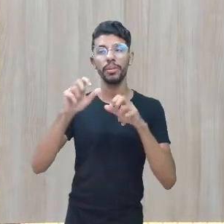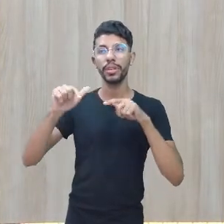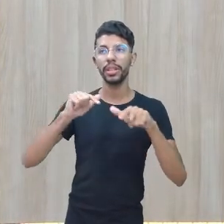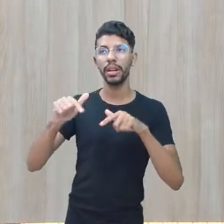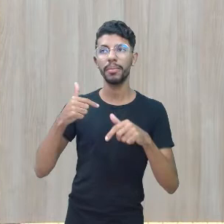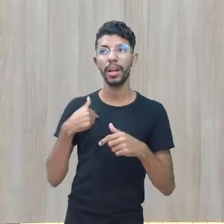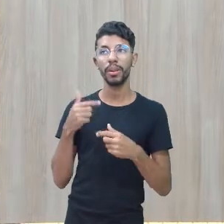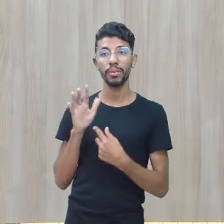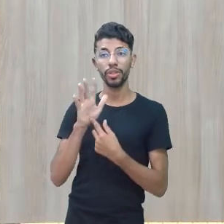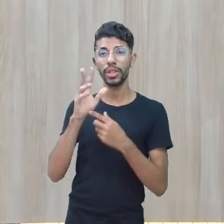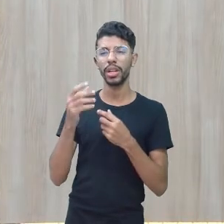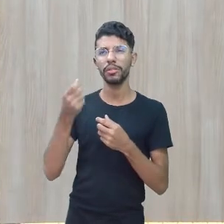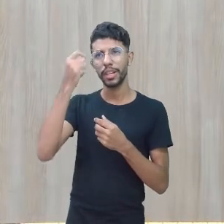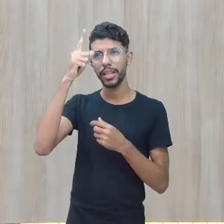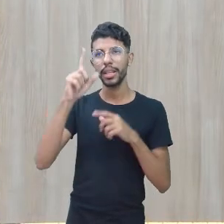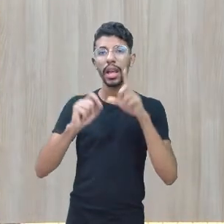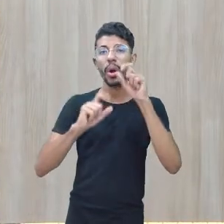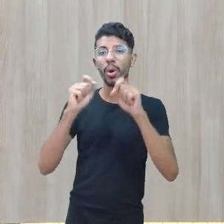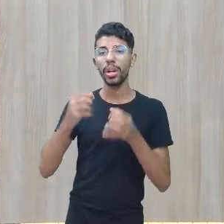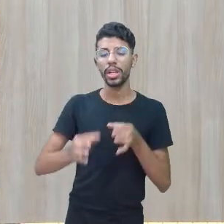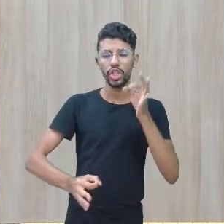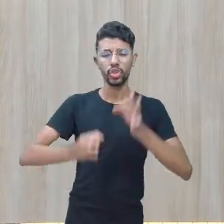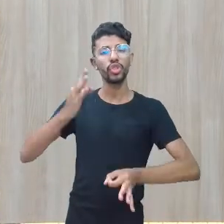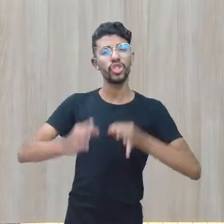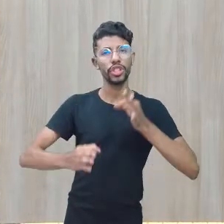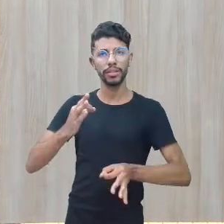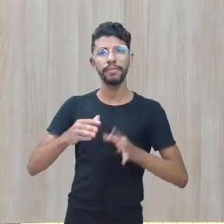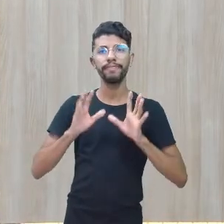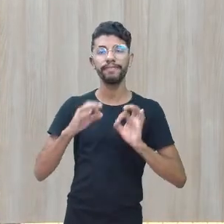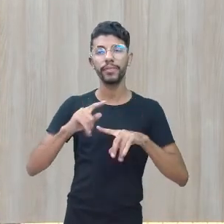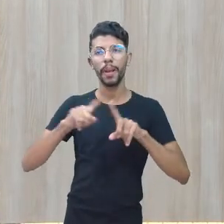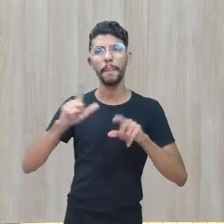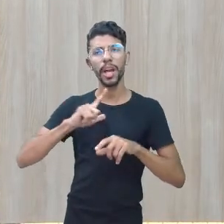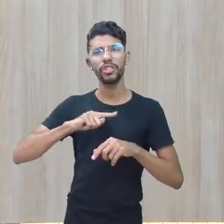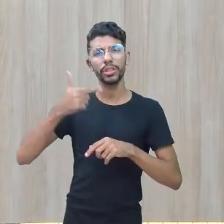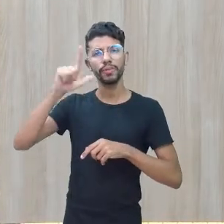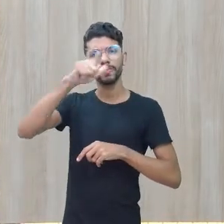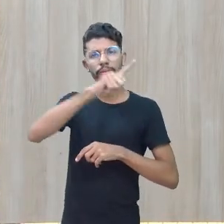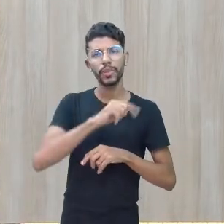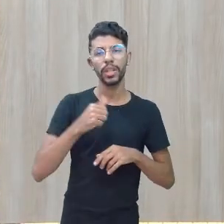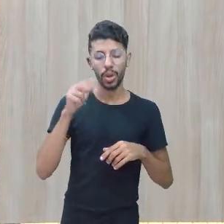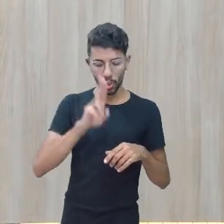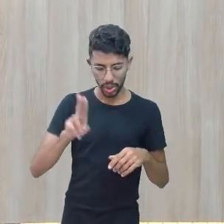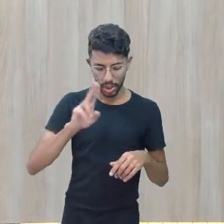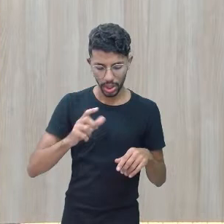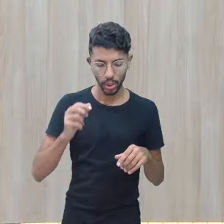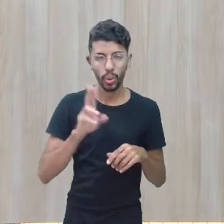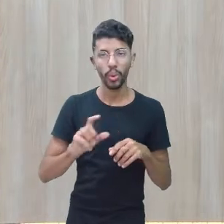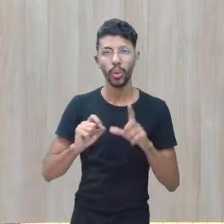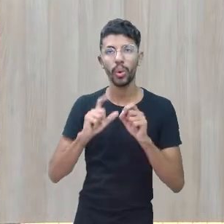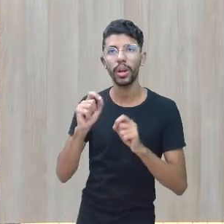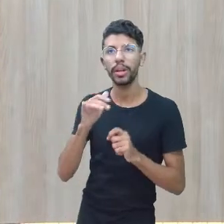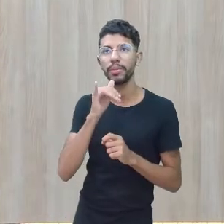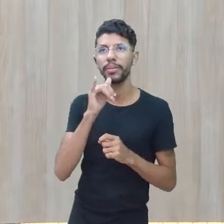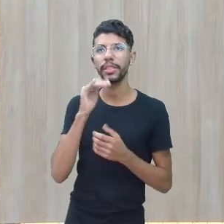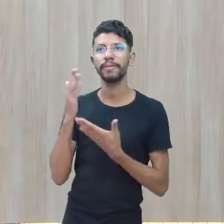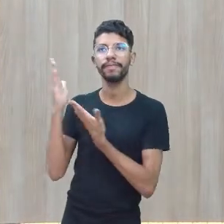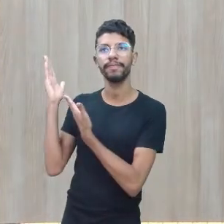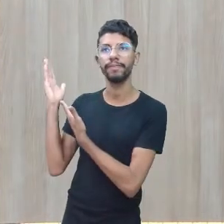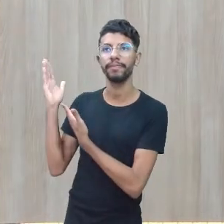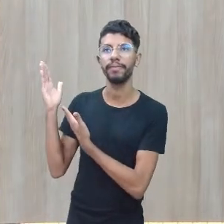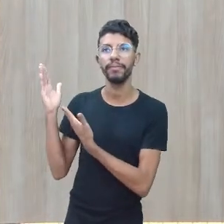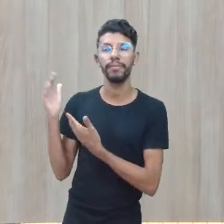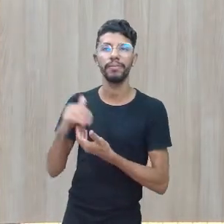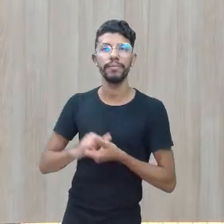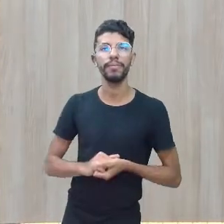ideia de justiça. Mas a gente tem outras situações utilizando a contagem mesmo. E aí eu trouxe um exemplo para a gente trabalhar com essa